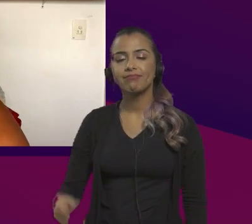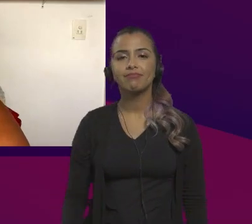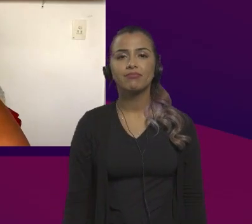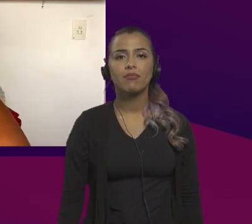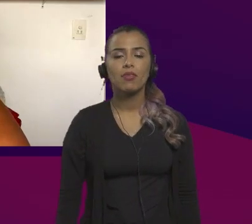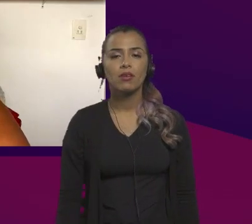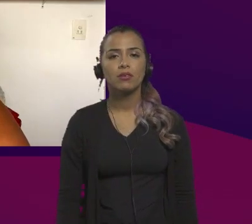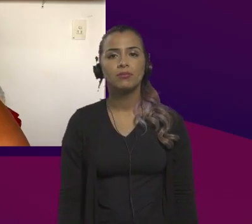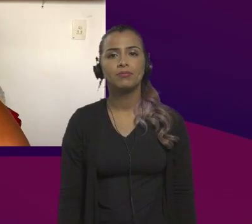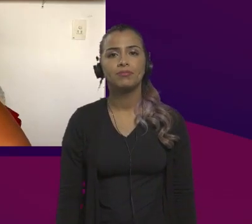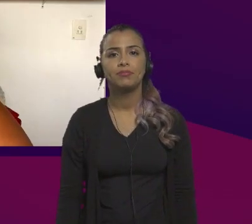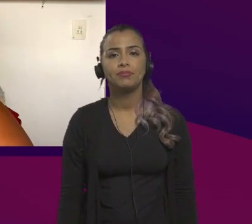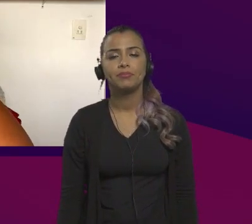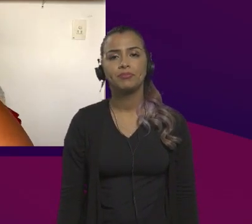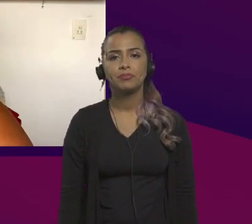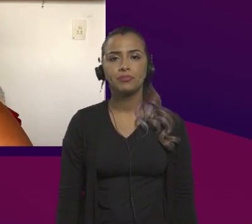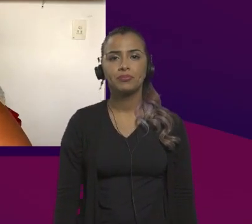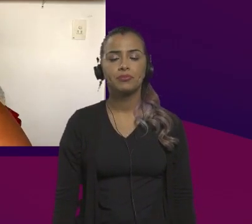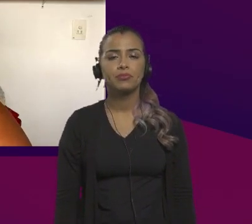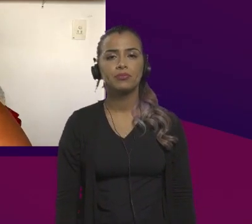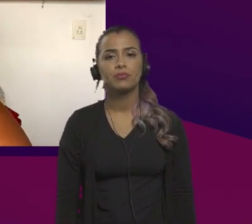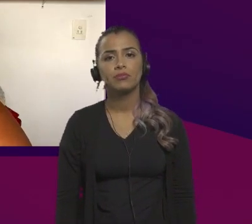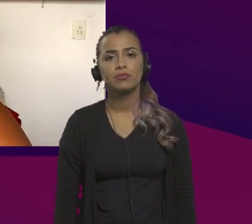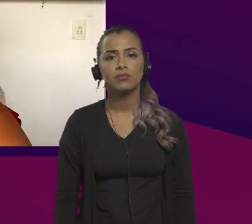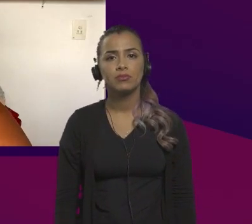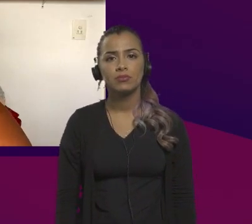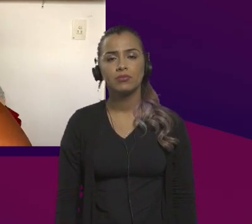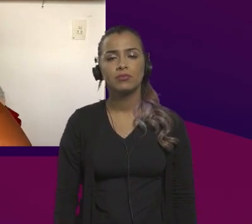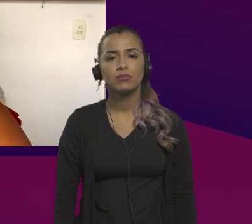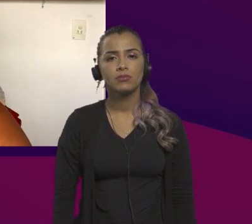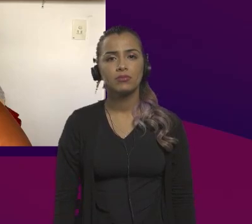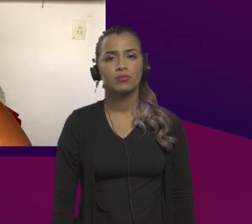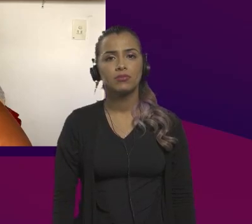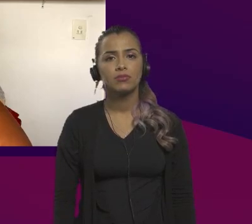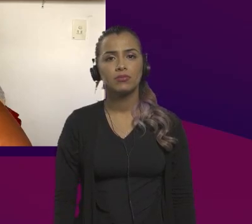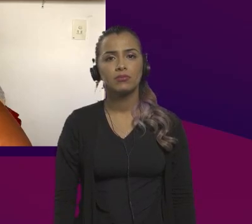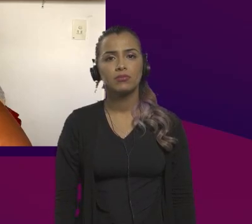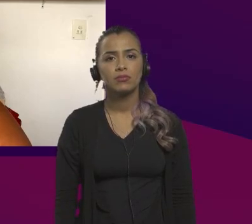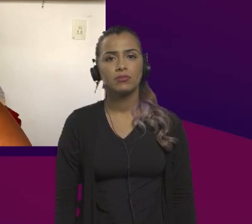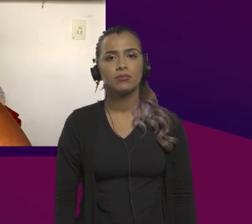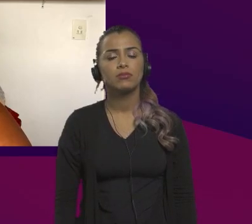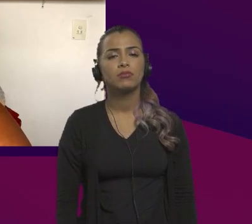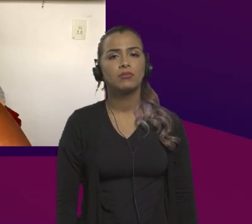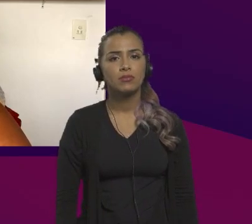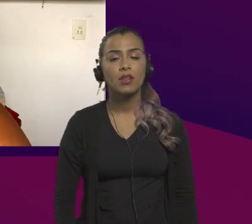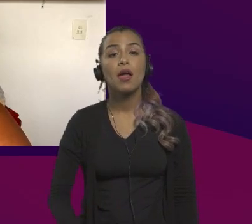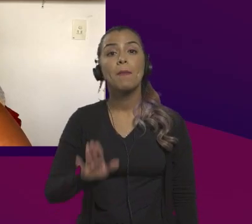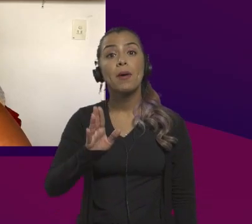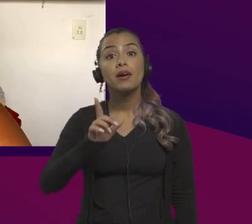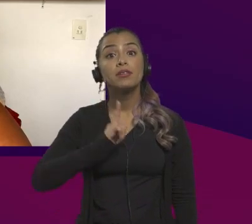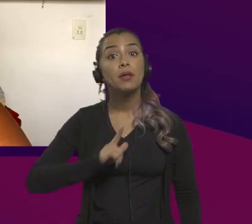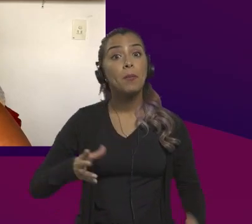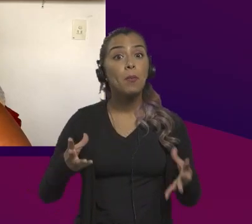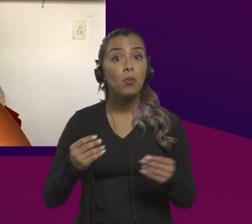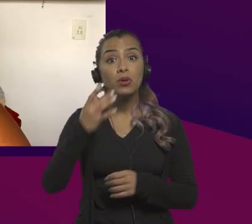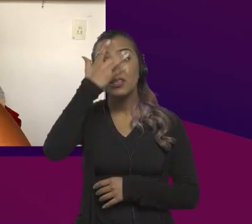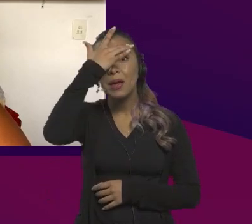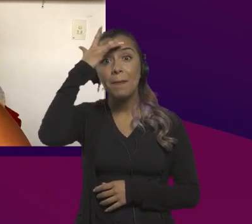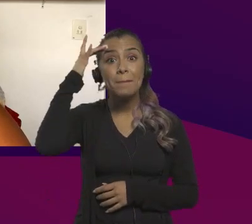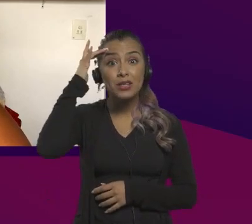Só que muita gente, né, como agora você vê que pega mal falar